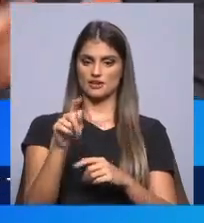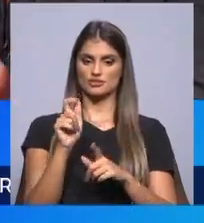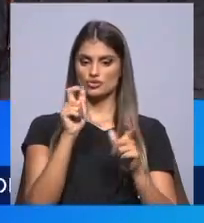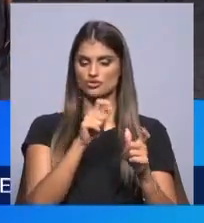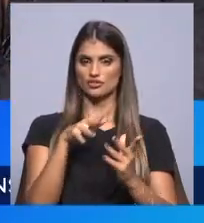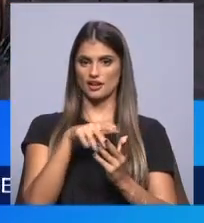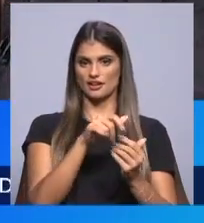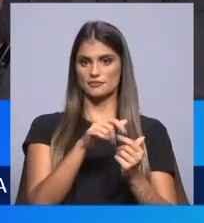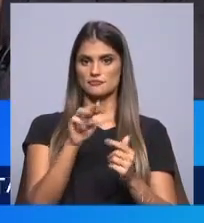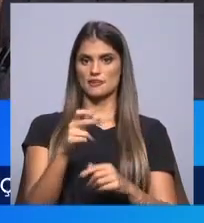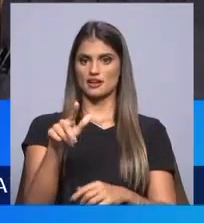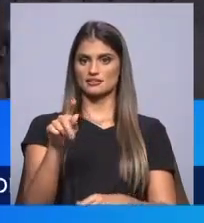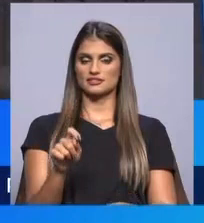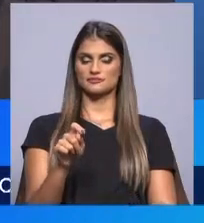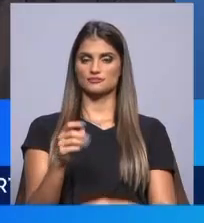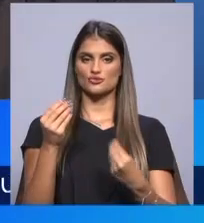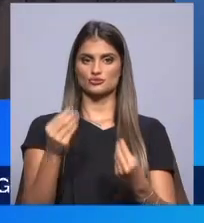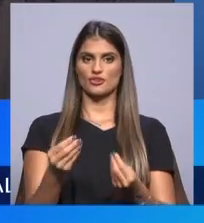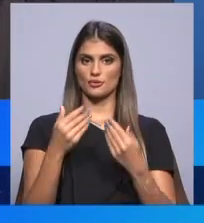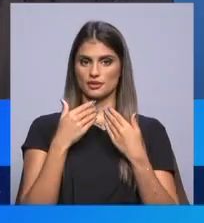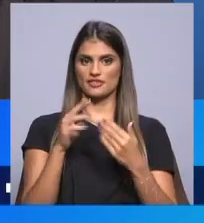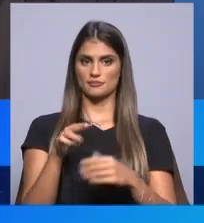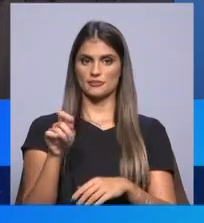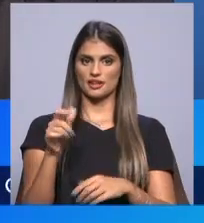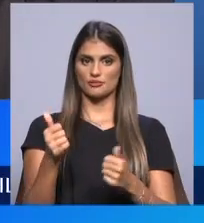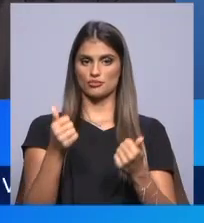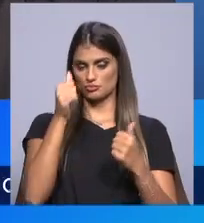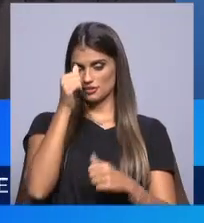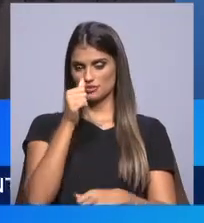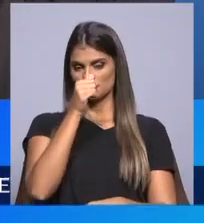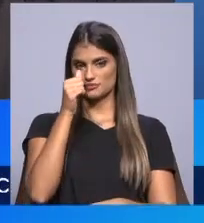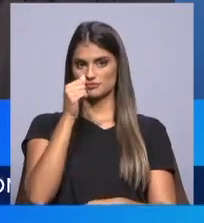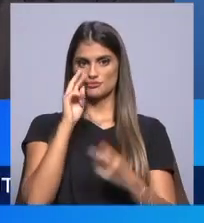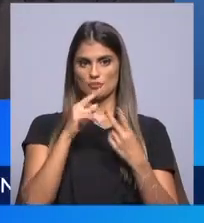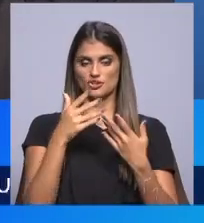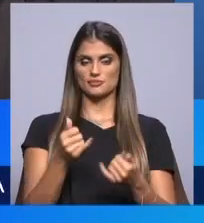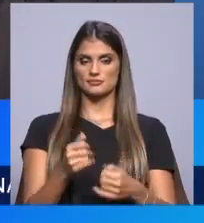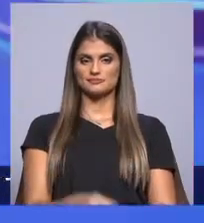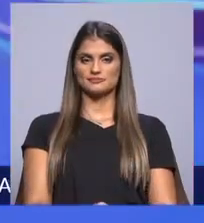Terra e Marte. Obrigada, Miguel, e um bom domingo. Até à próxima.